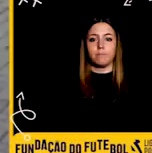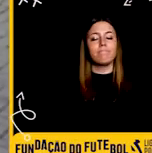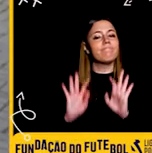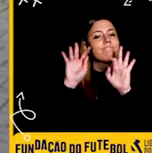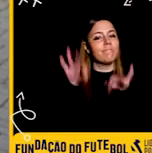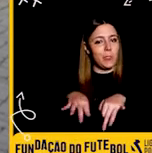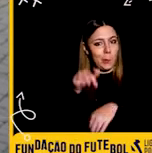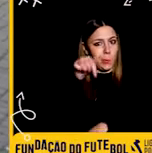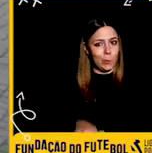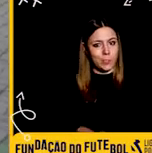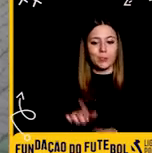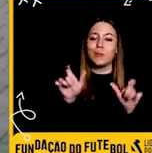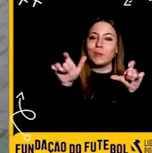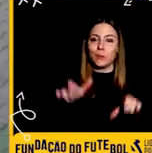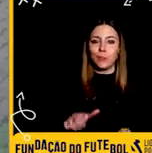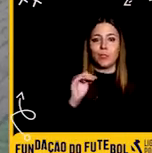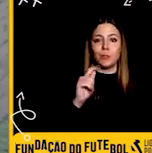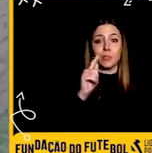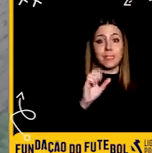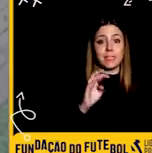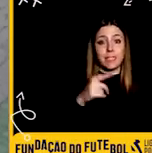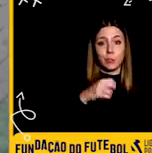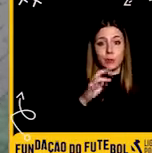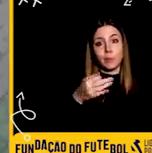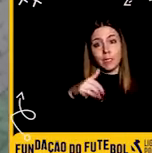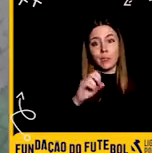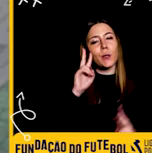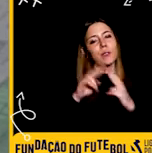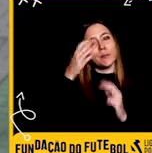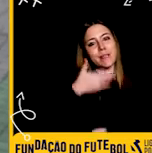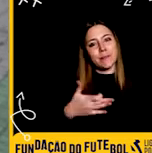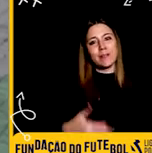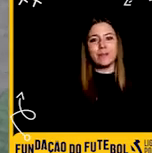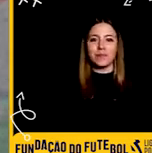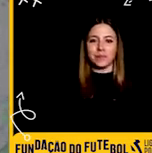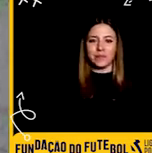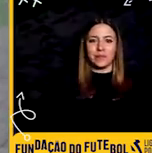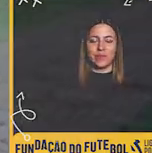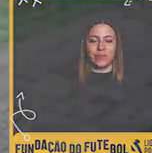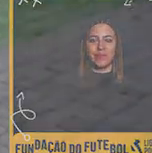Terminamos os trabalhos por hoje no estádio José Santos Pinto. Vemo-nos na próxima semana.